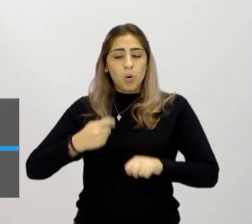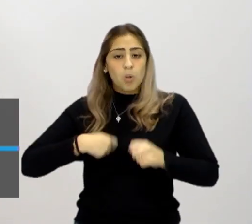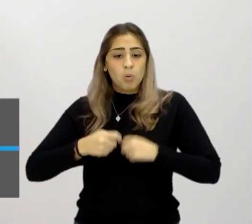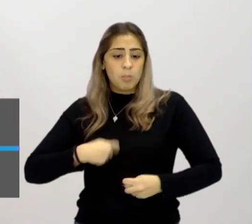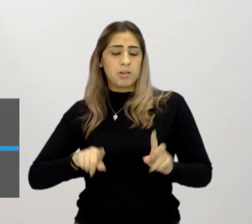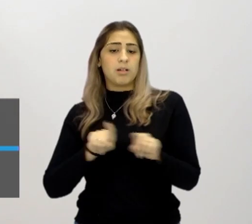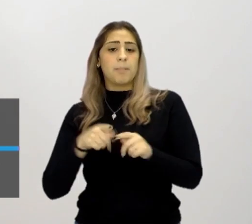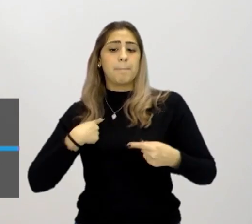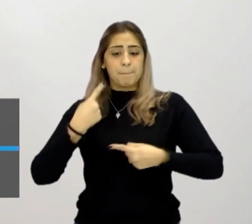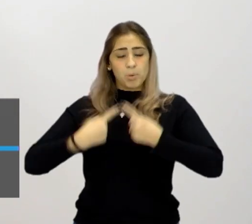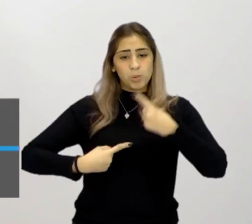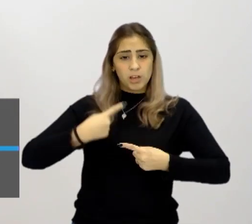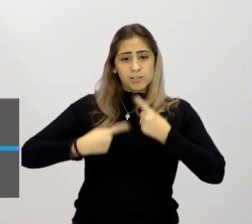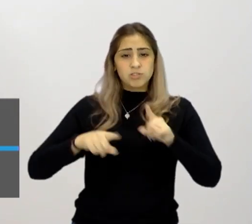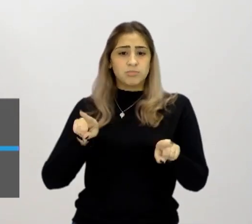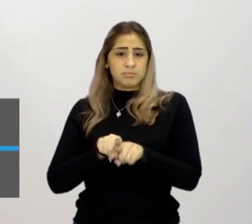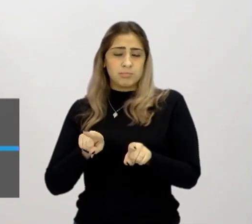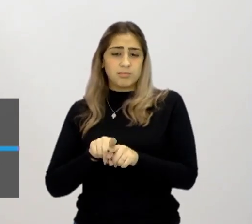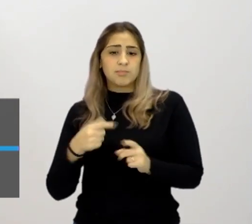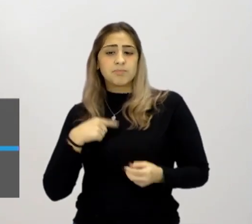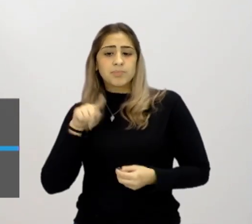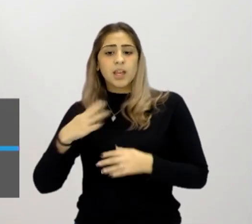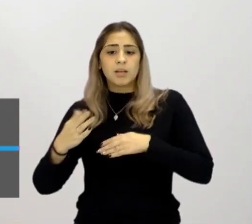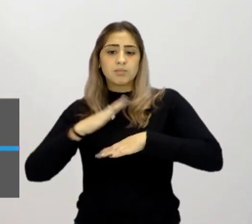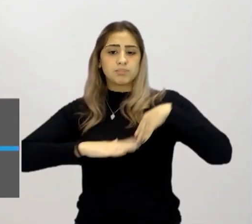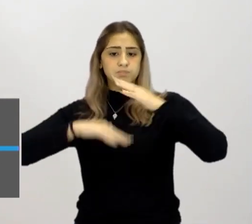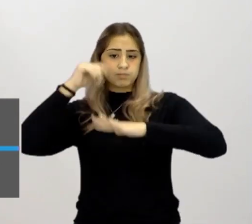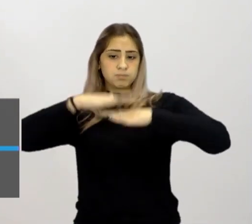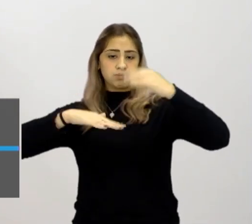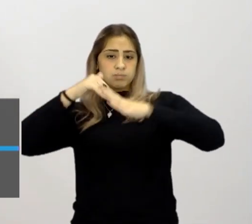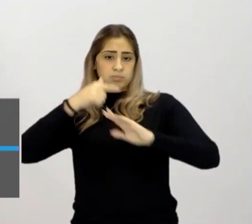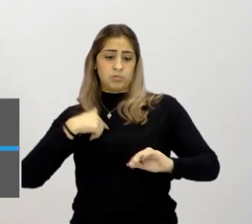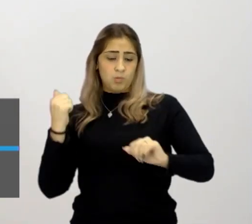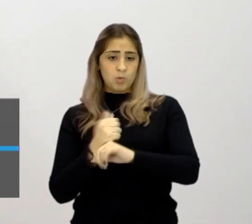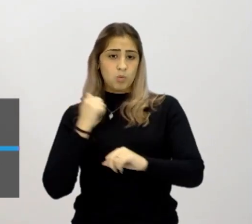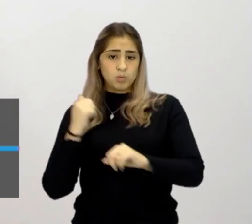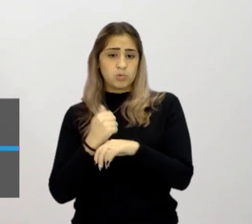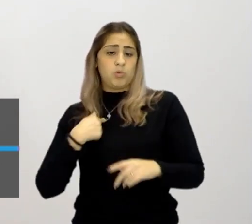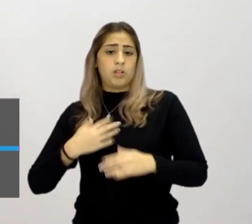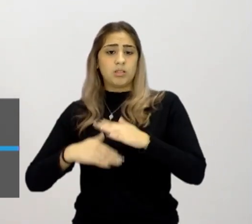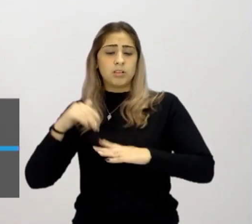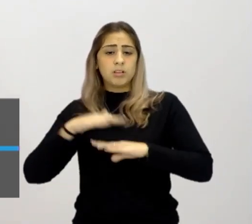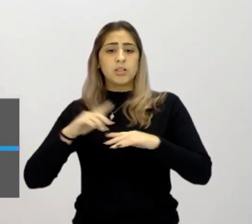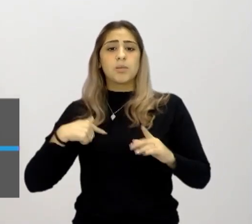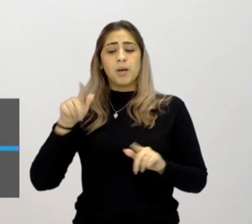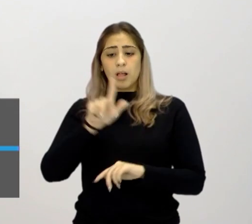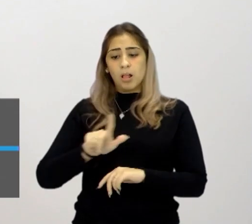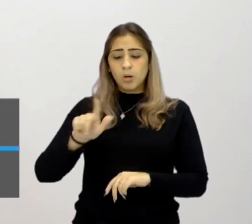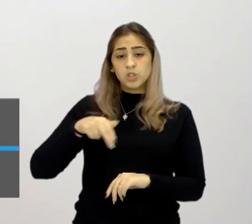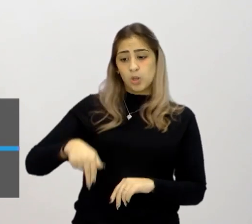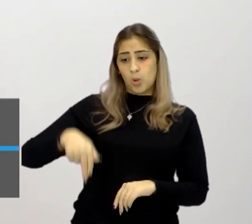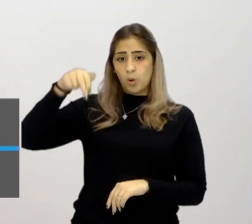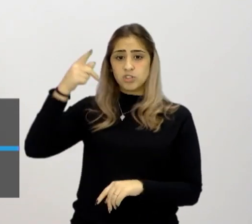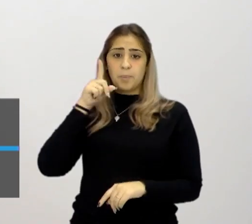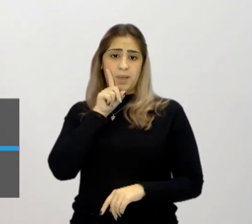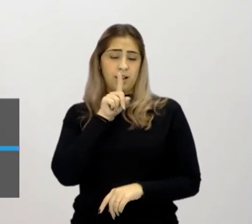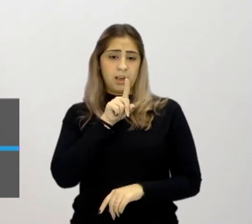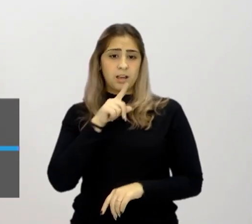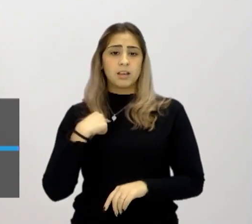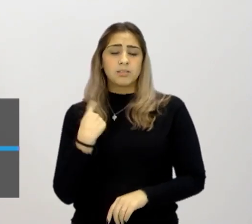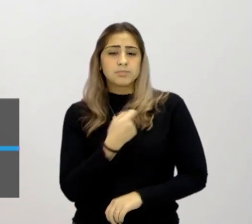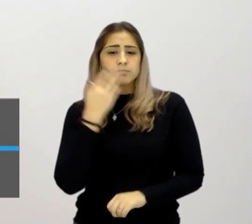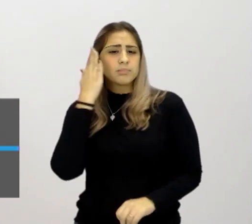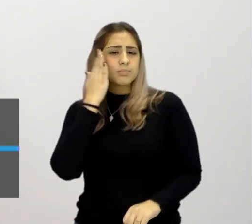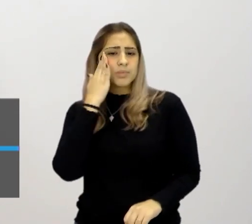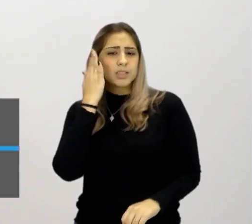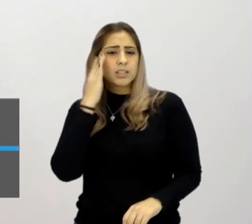economicamente, politicamente, ela é construída a partir de uma lógica norte-americana, né? Então, a gente precisa entender